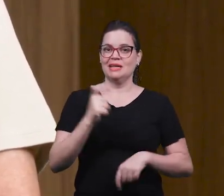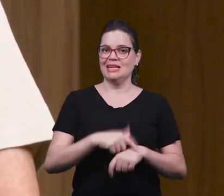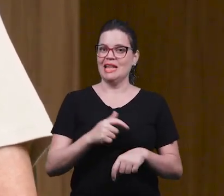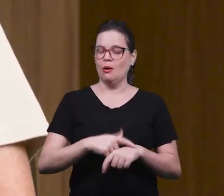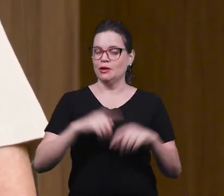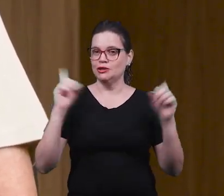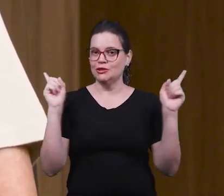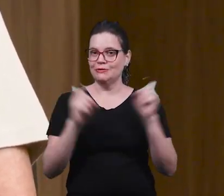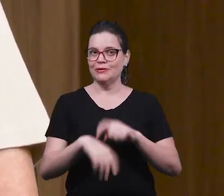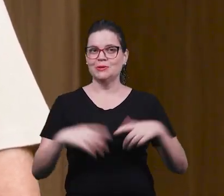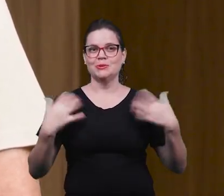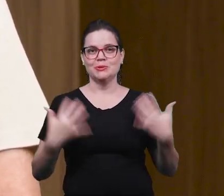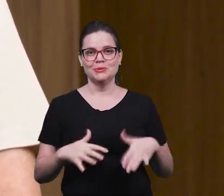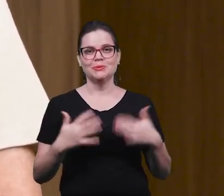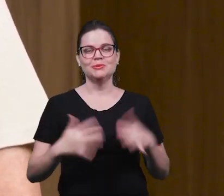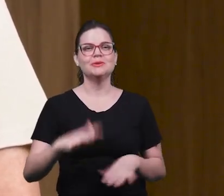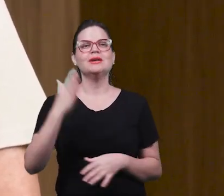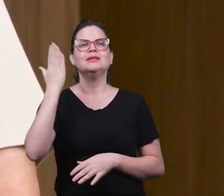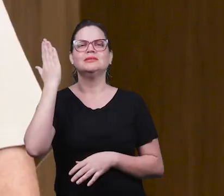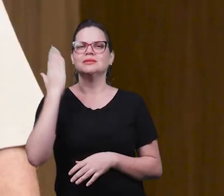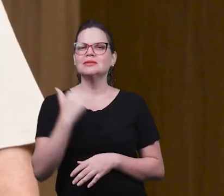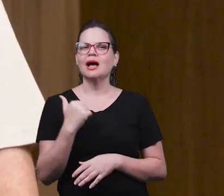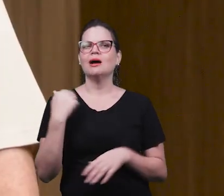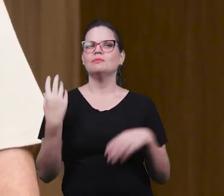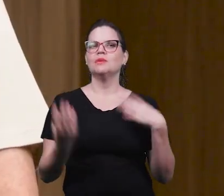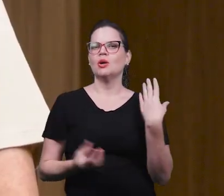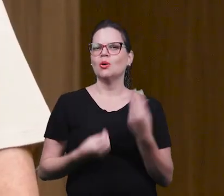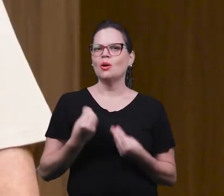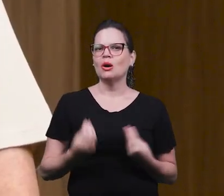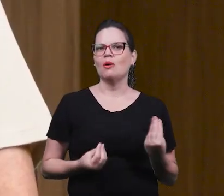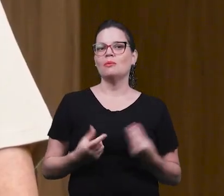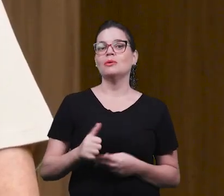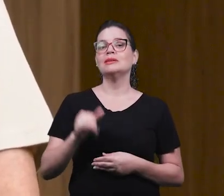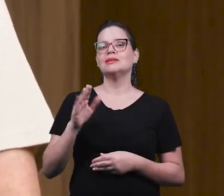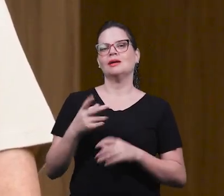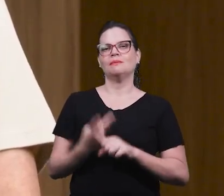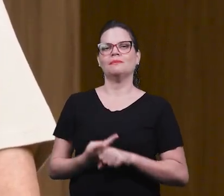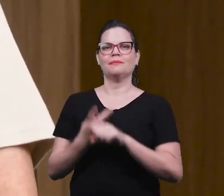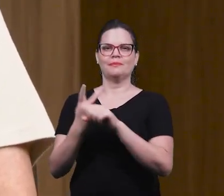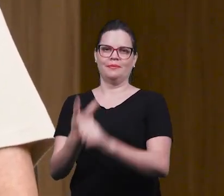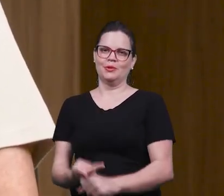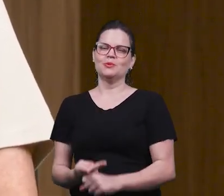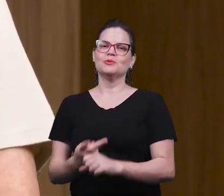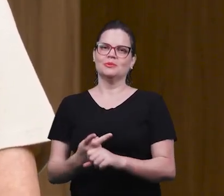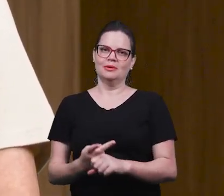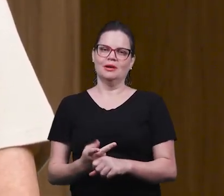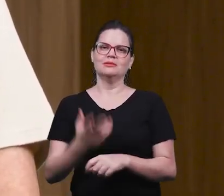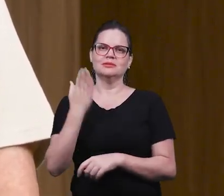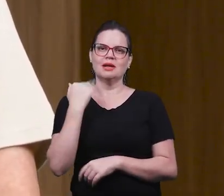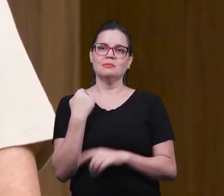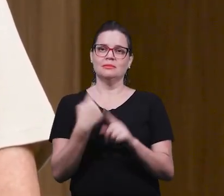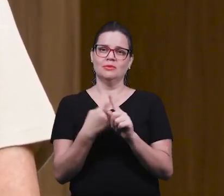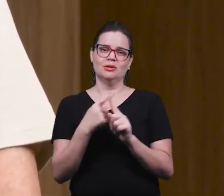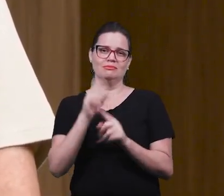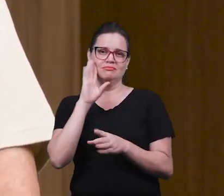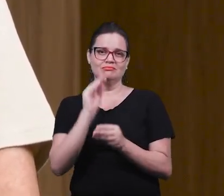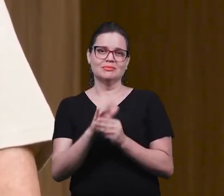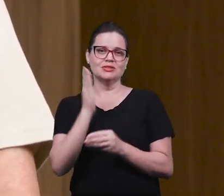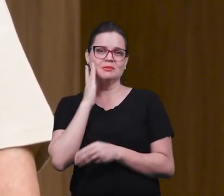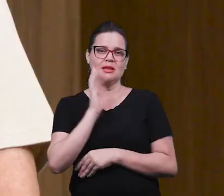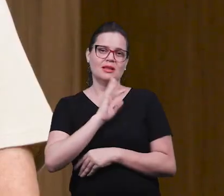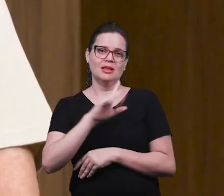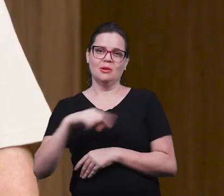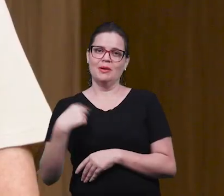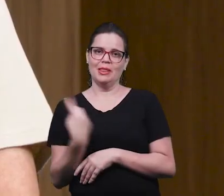do aperto, né, para onde que sabe que vai ter uma palavra, porque não por nós, mas porque sabe que a palavra do Senhor tem tudo,